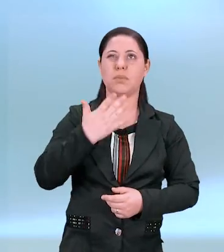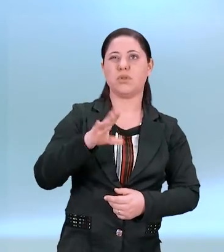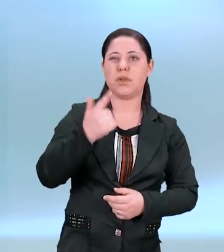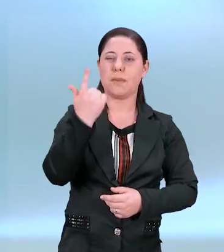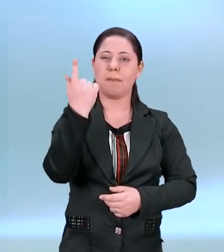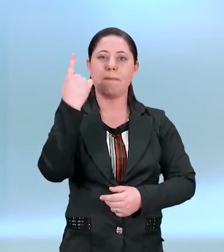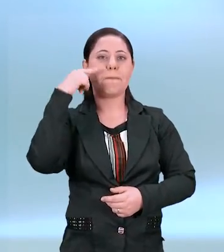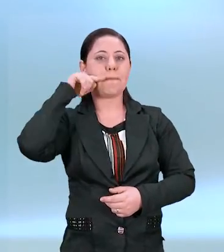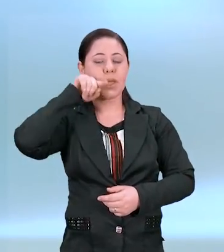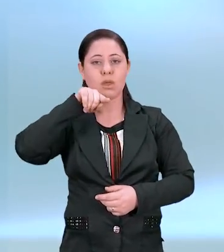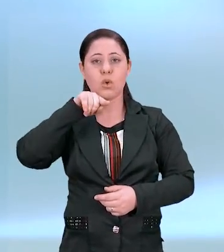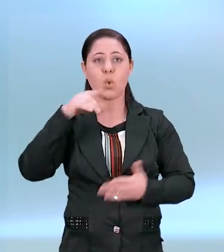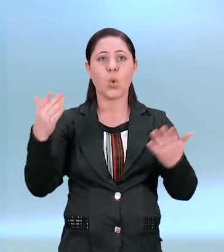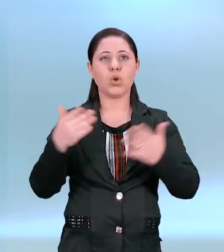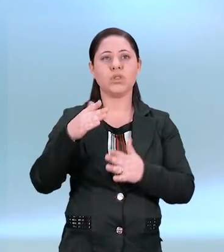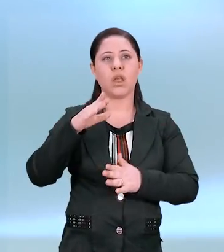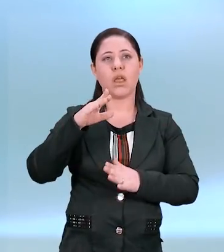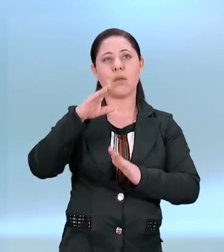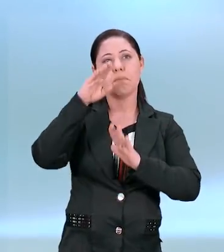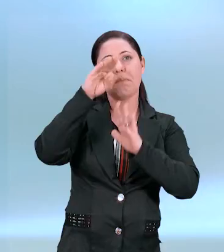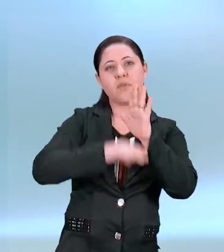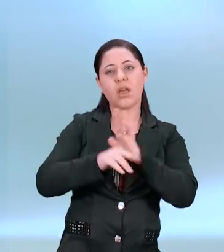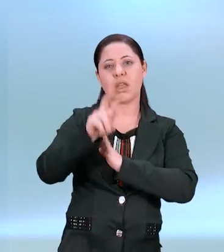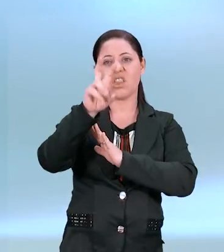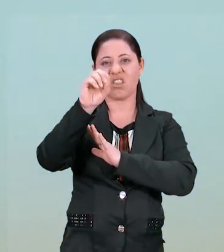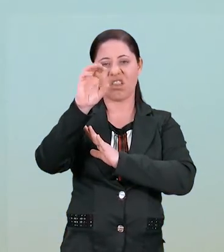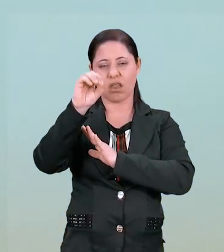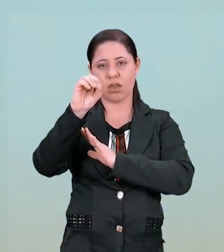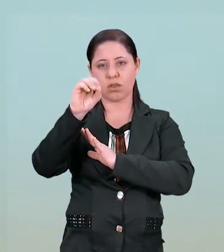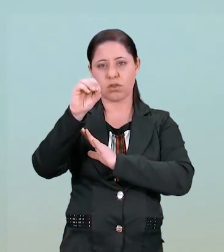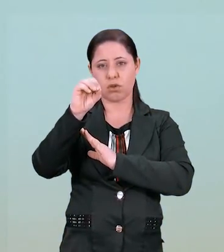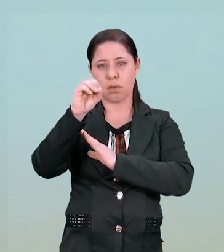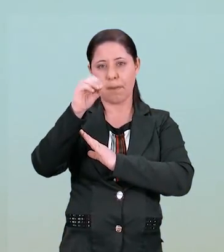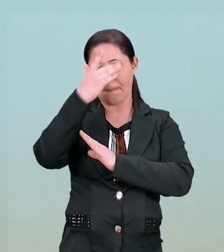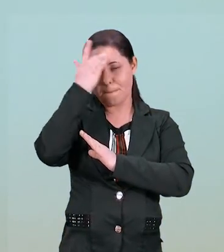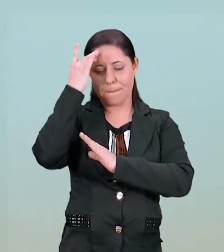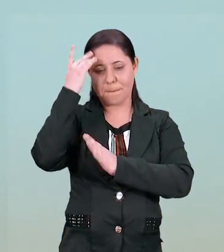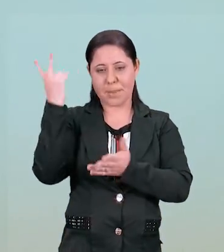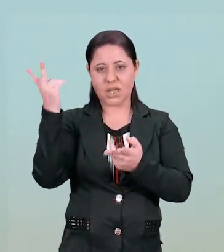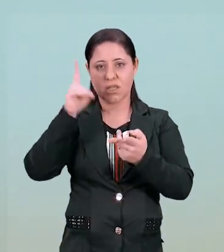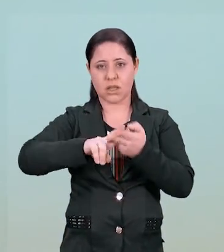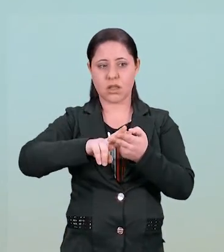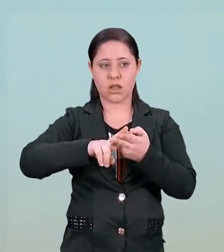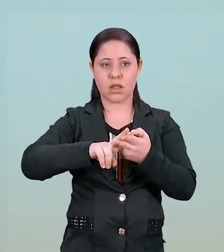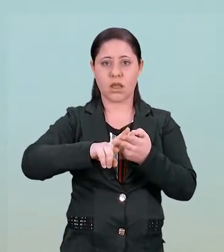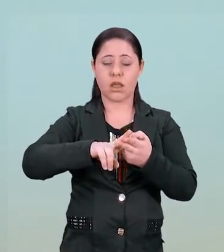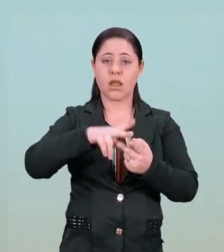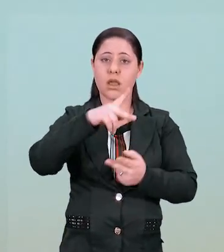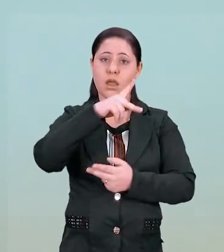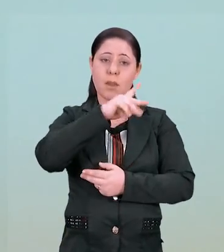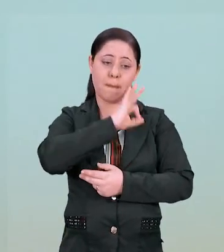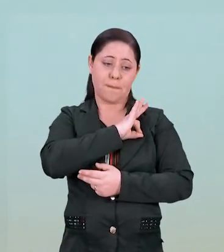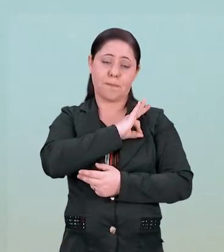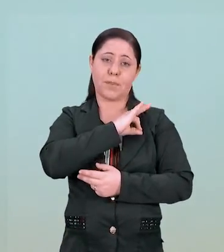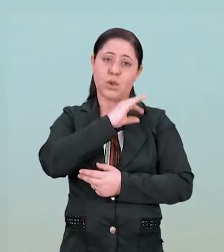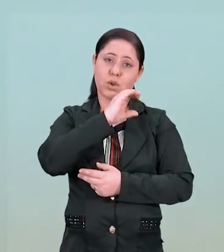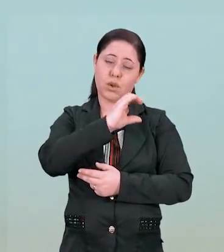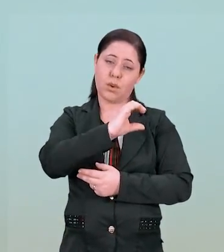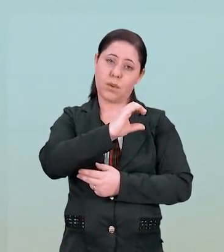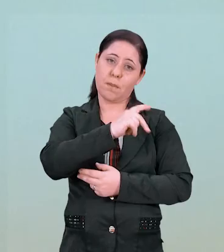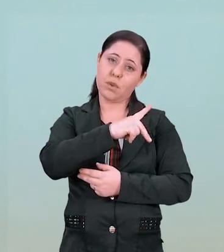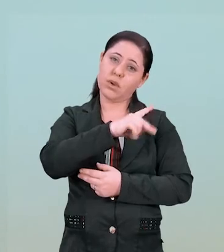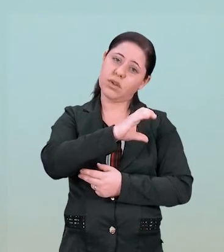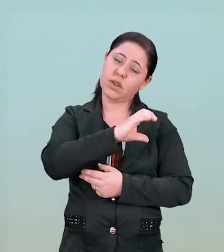hoje temos menos de 500. Isso permitiu que o policial civil focasse naquilo que é a sua missão, qual